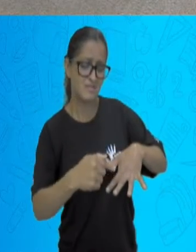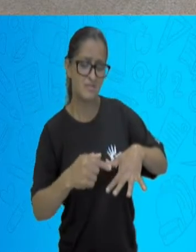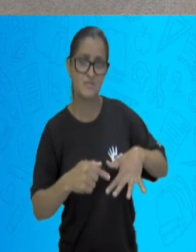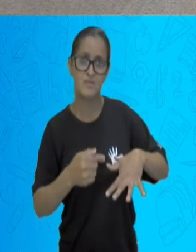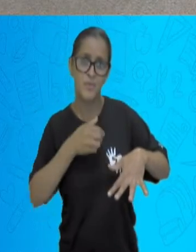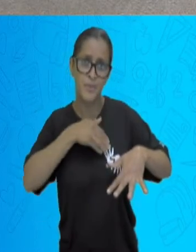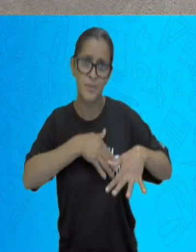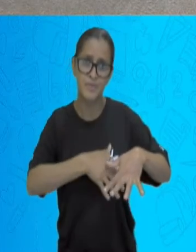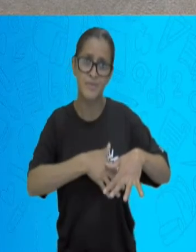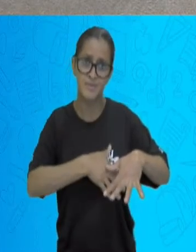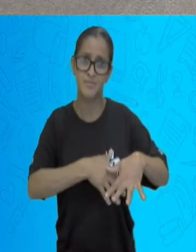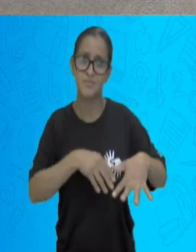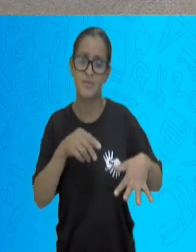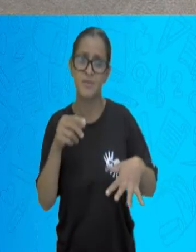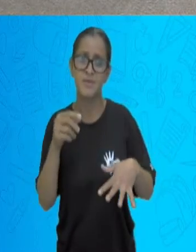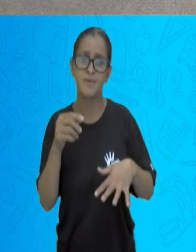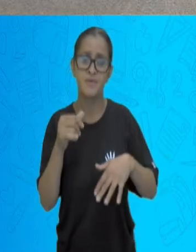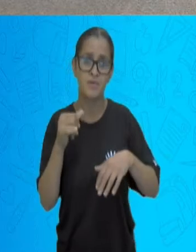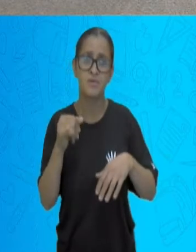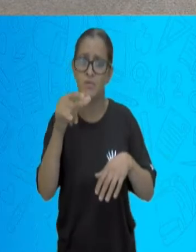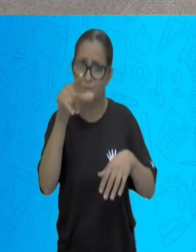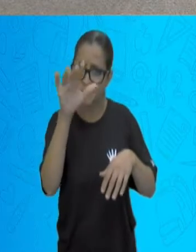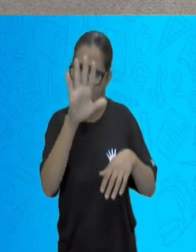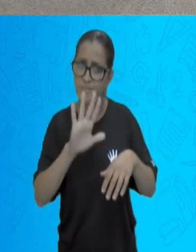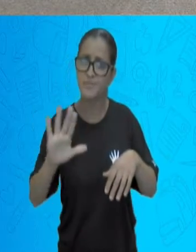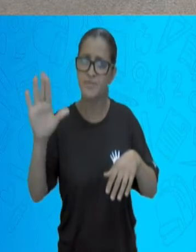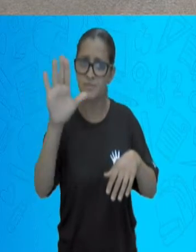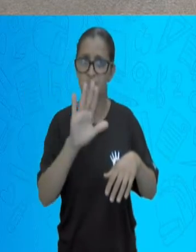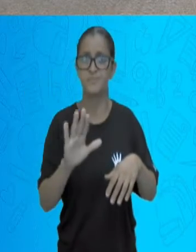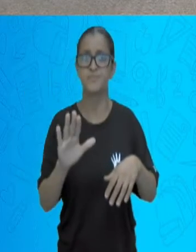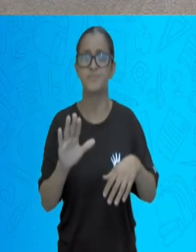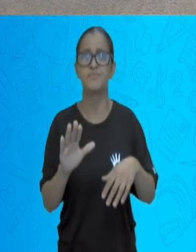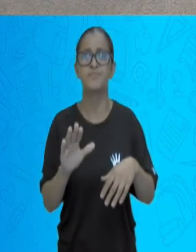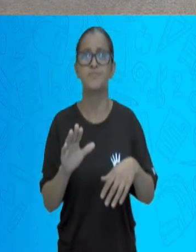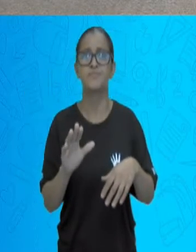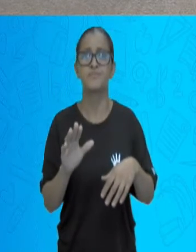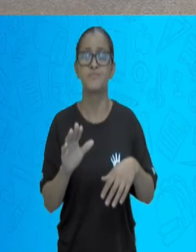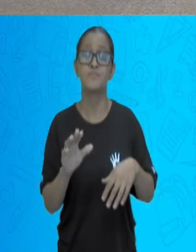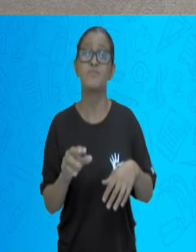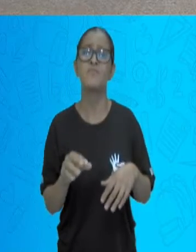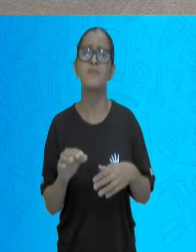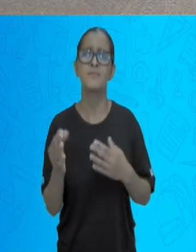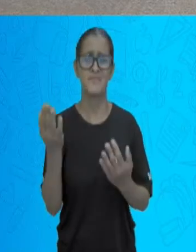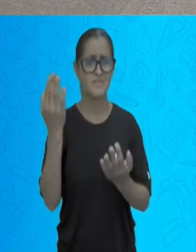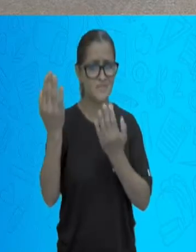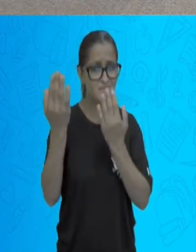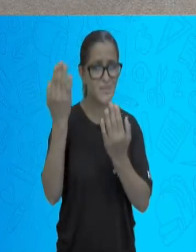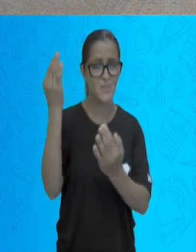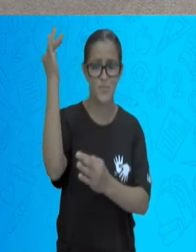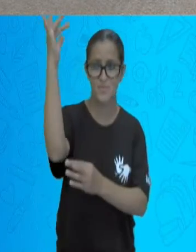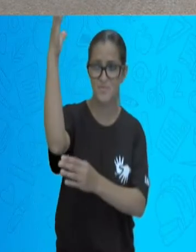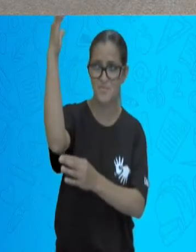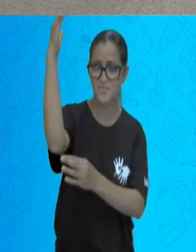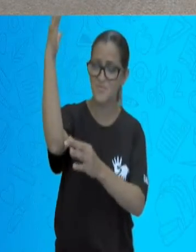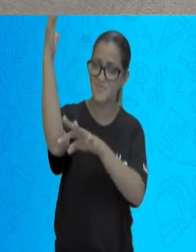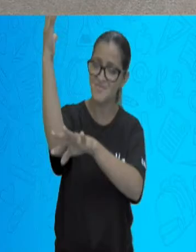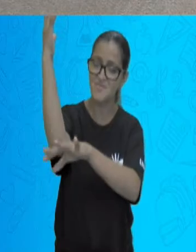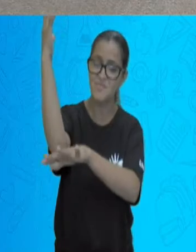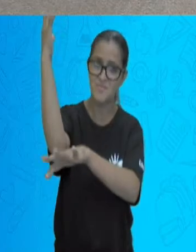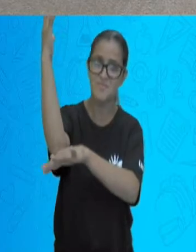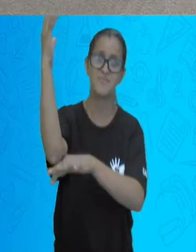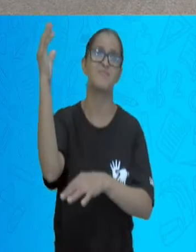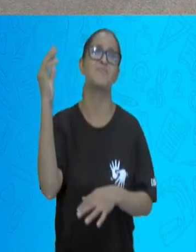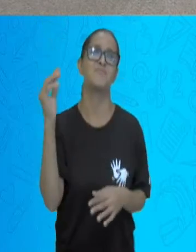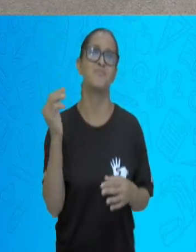bem organizadas. Essas ramificações, que parecem uma árvorezinha, elas